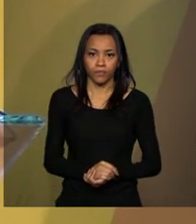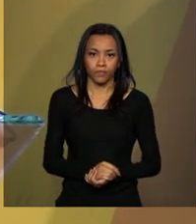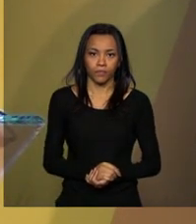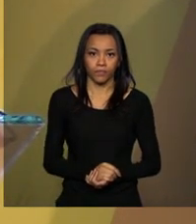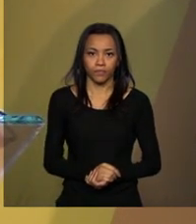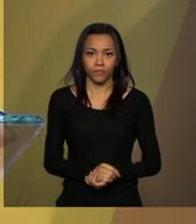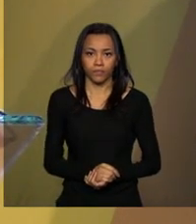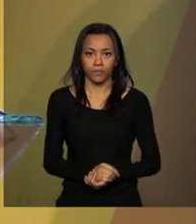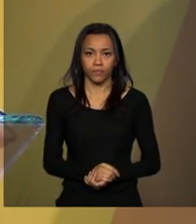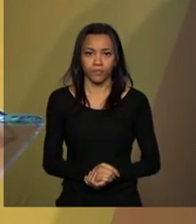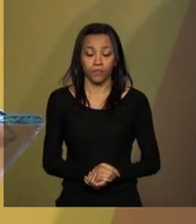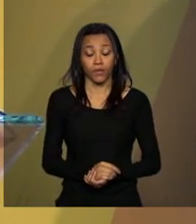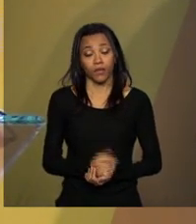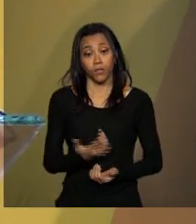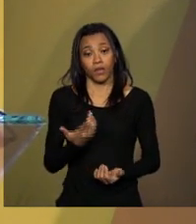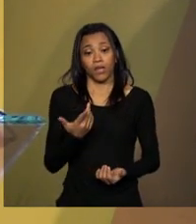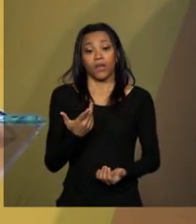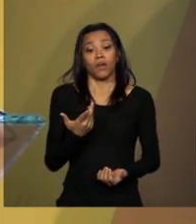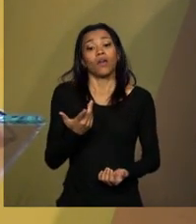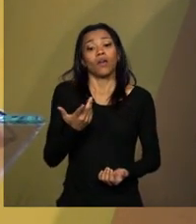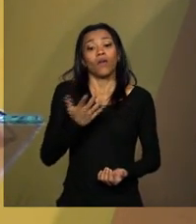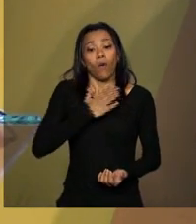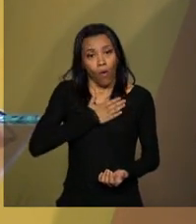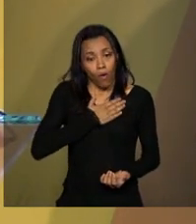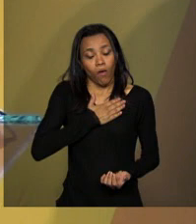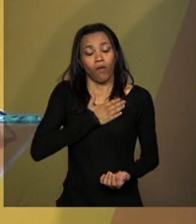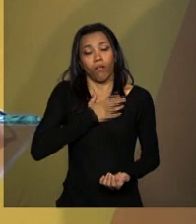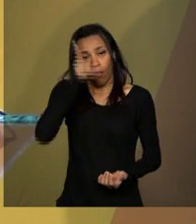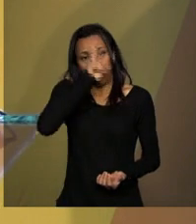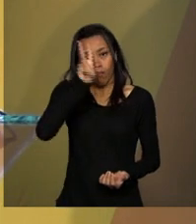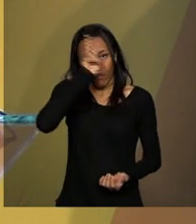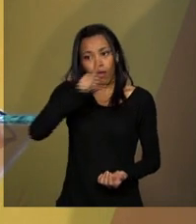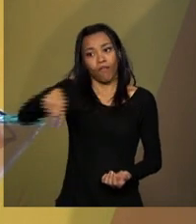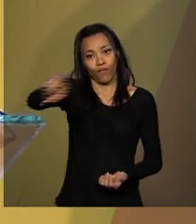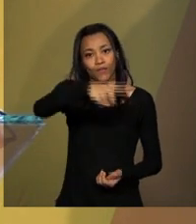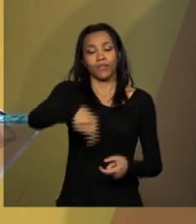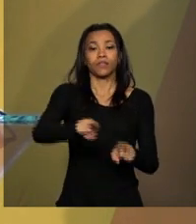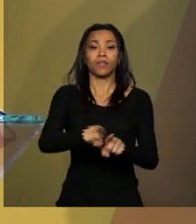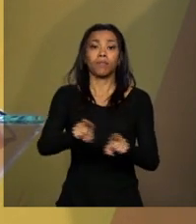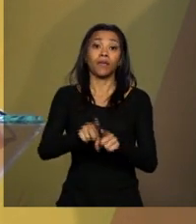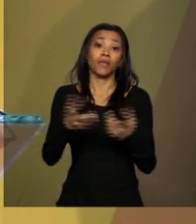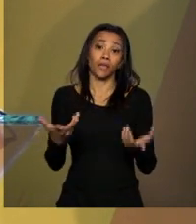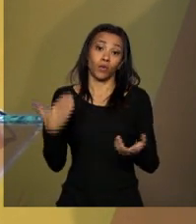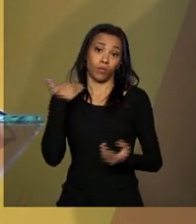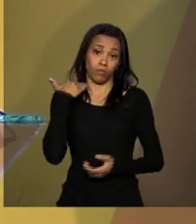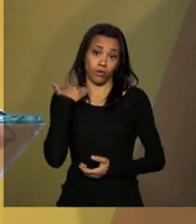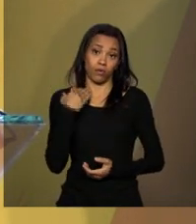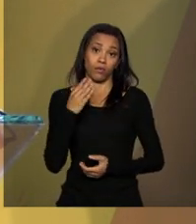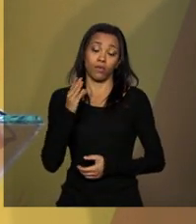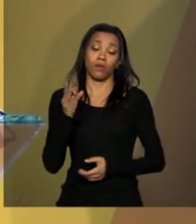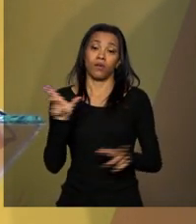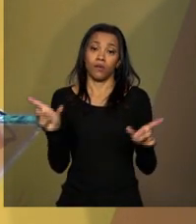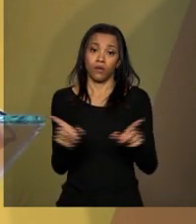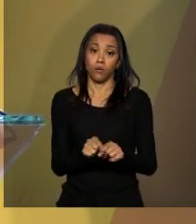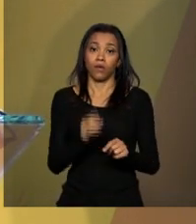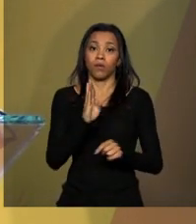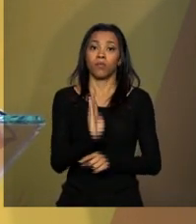seguinte por outro lado eu gostaria de lembrar vocês também que bends